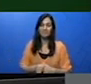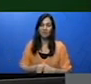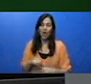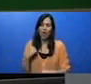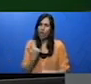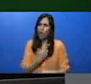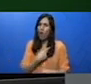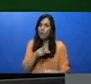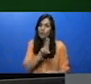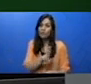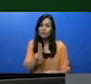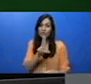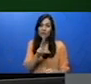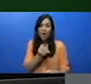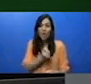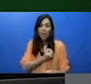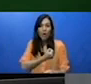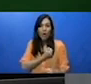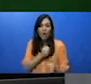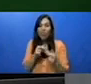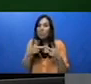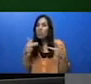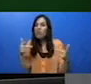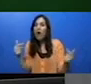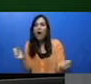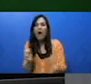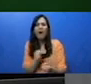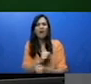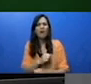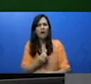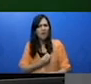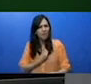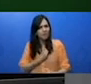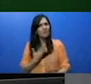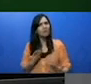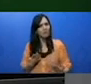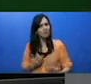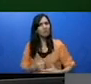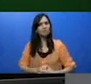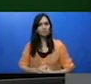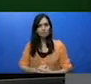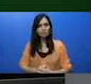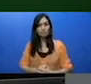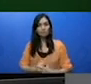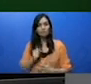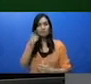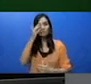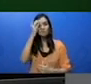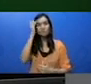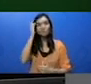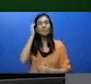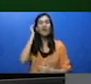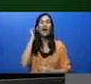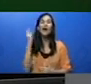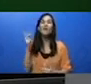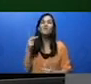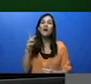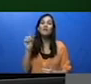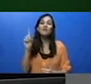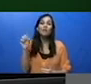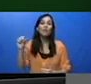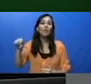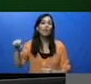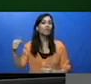nós utilizamos o número a todo o momento. Na página 192 ainda, olha,